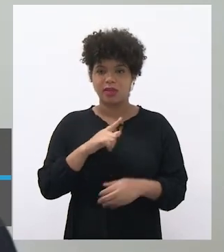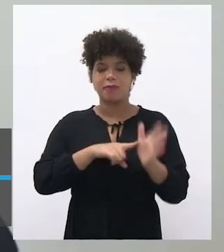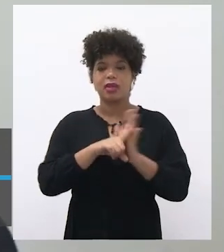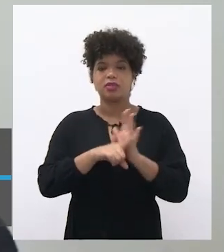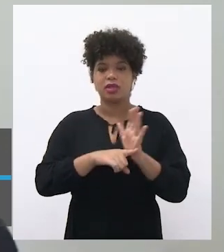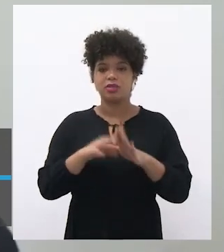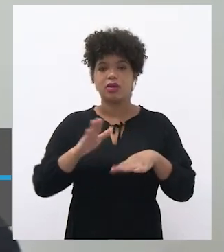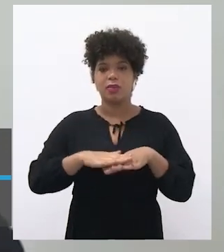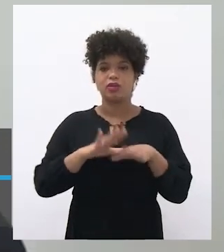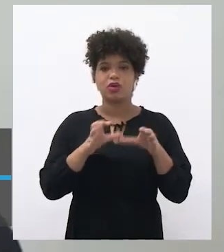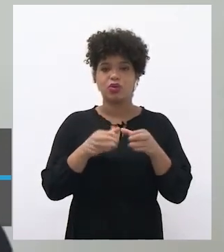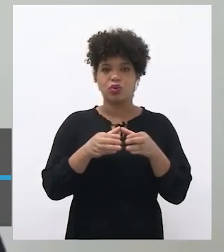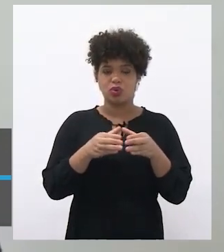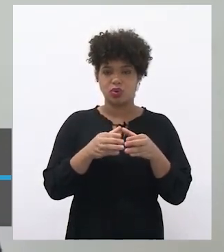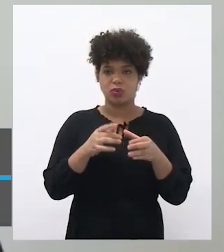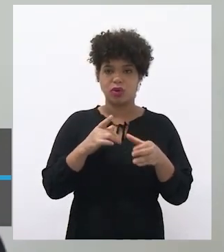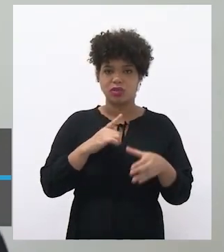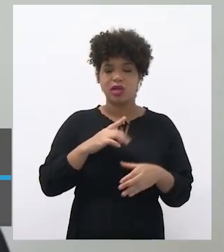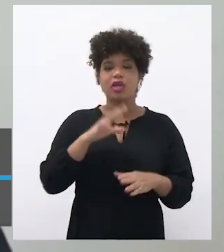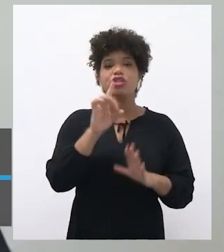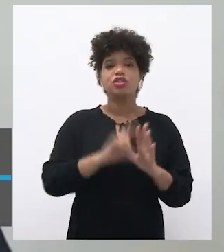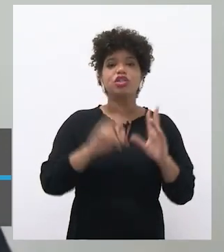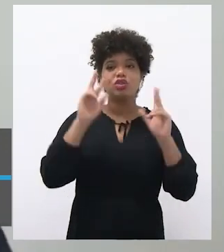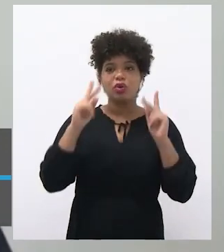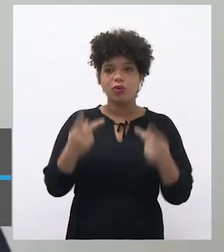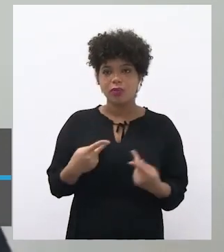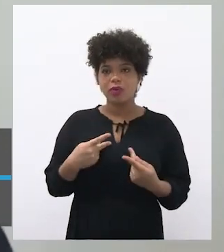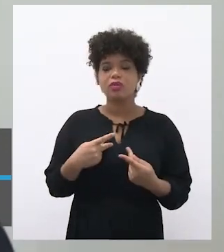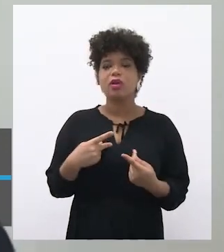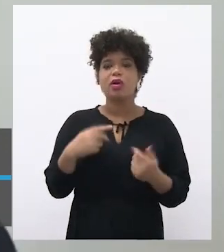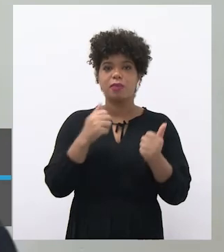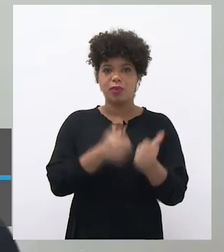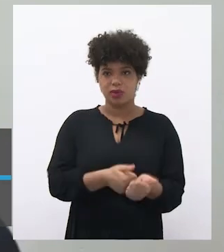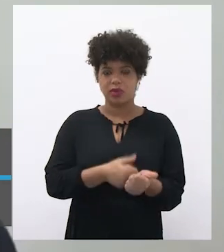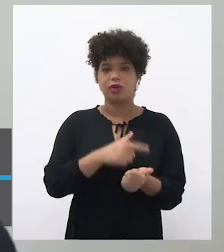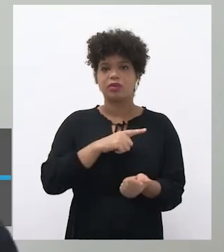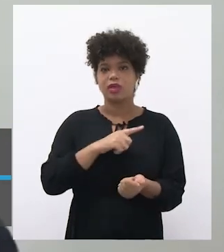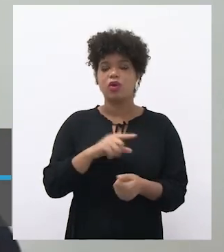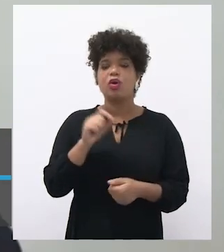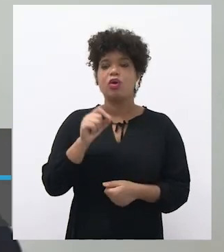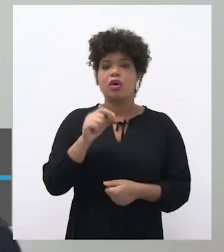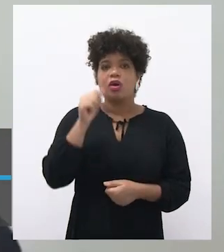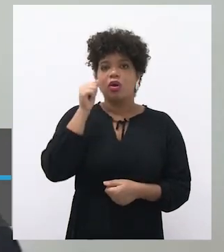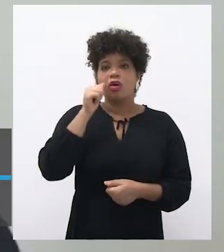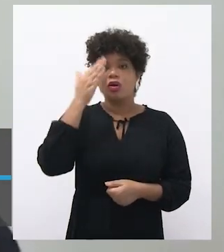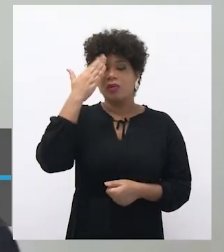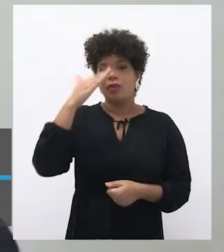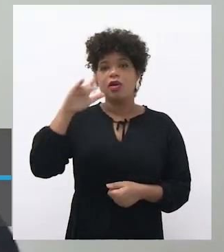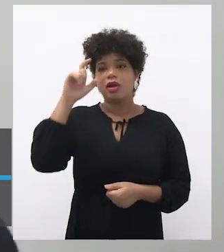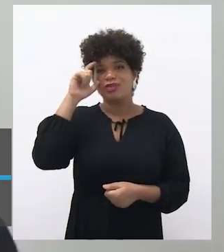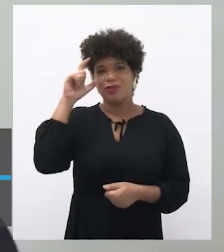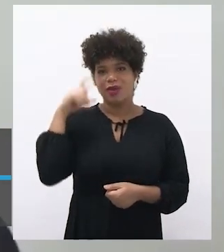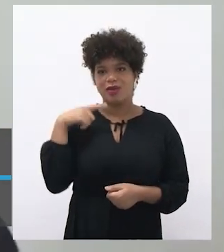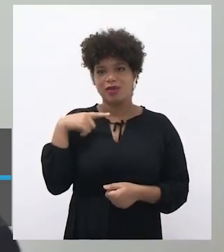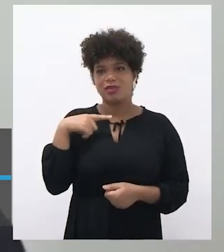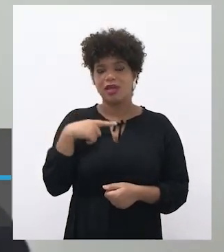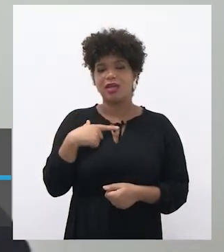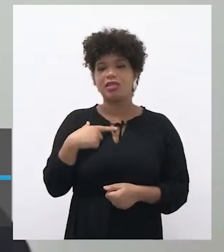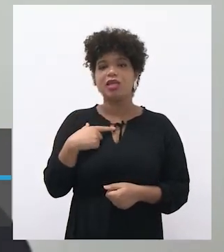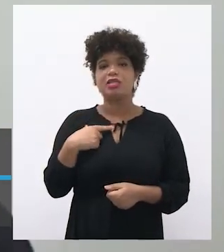pressões internacionais. Tanto que a Lei Maria da Penha é decorrência de uma pressão internacional